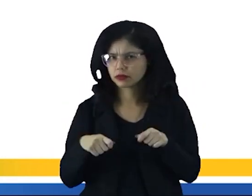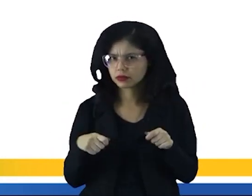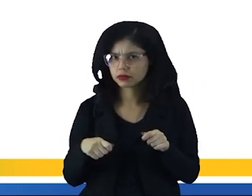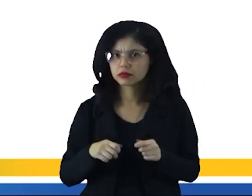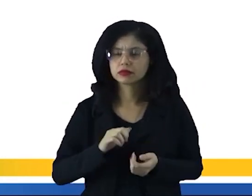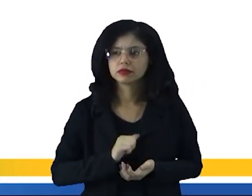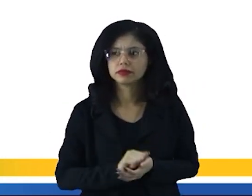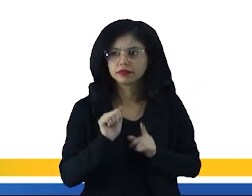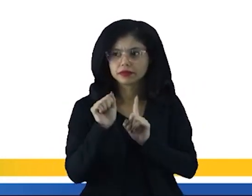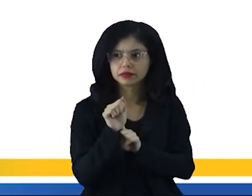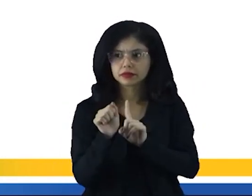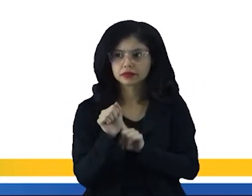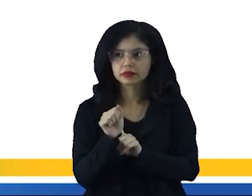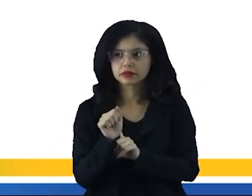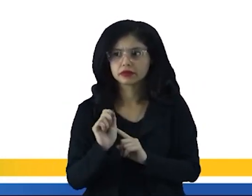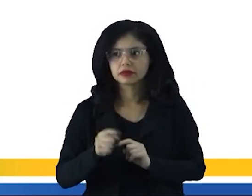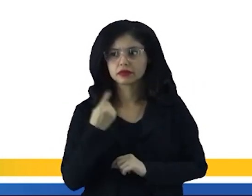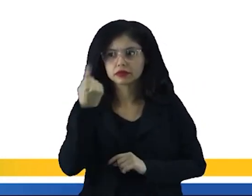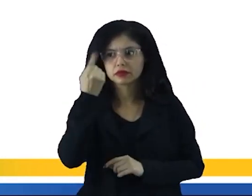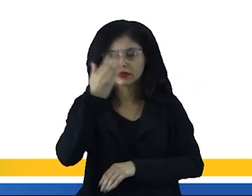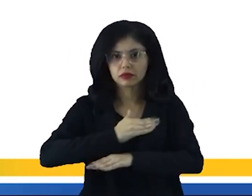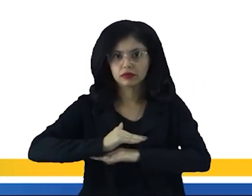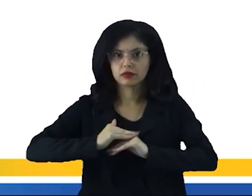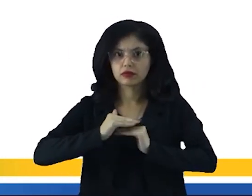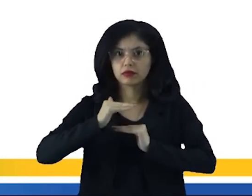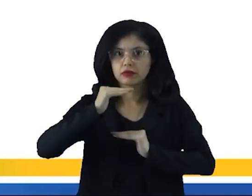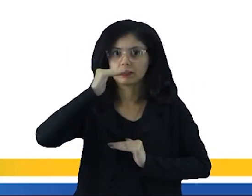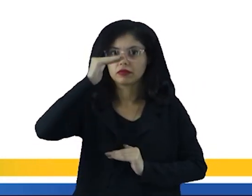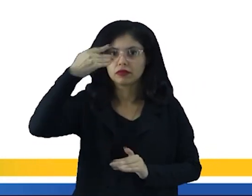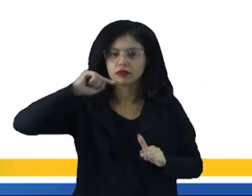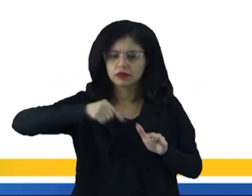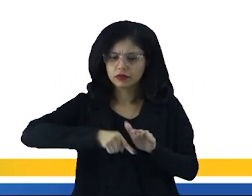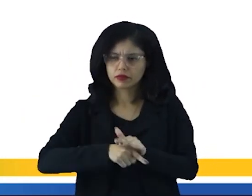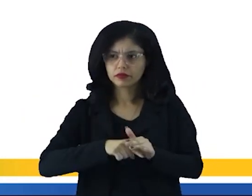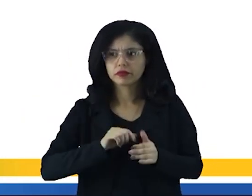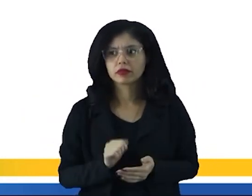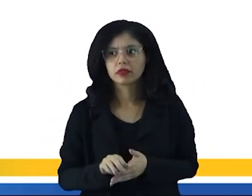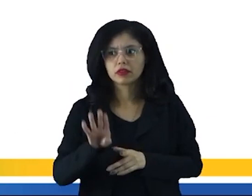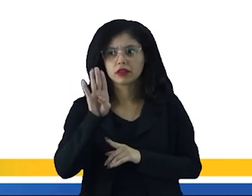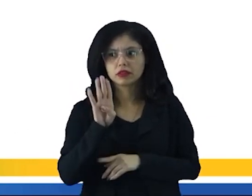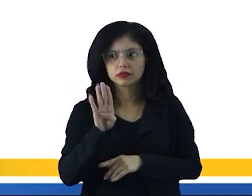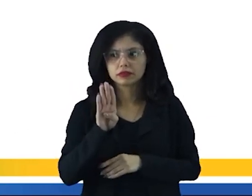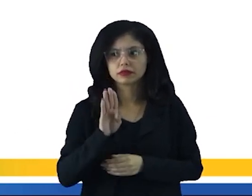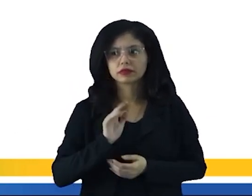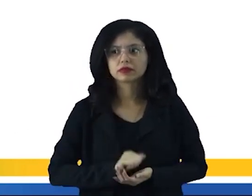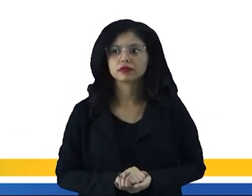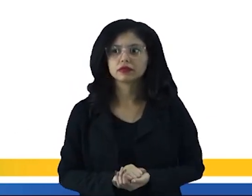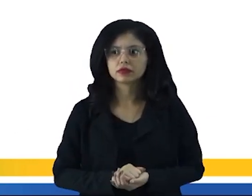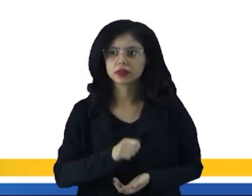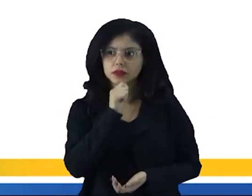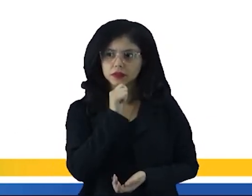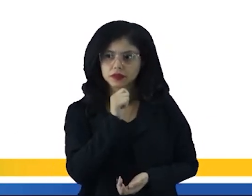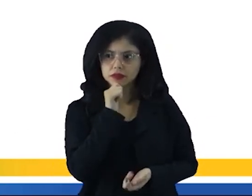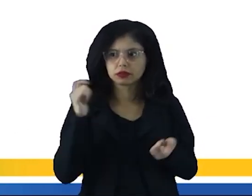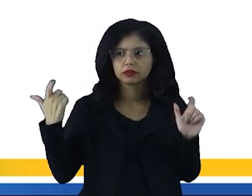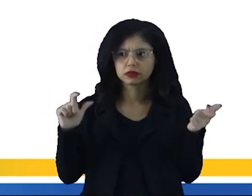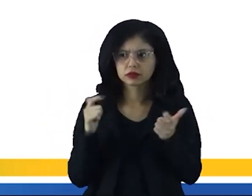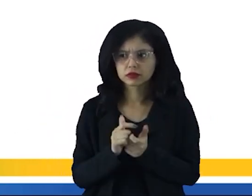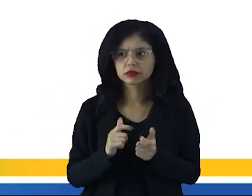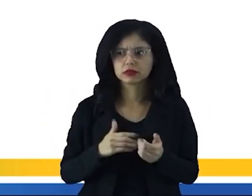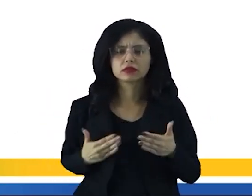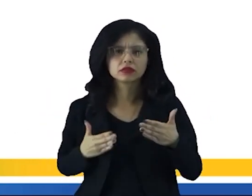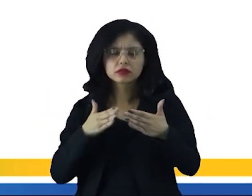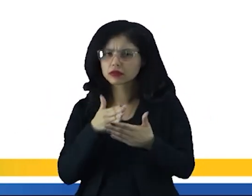citar: letra A, altitudes elevadas e solos profundos. Letra B, a ainda